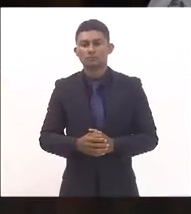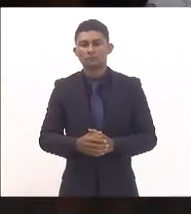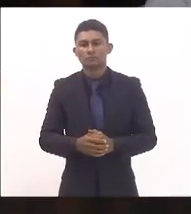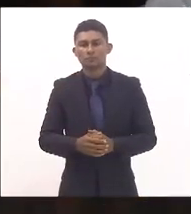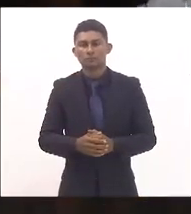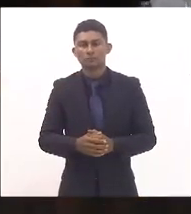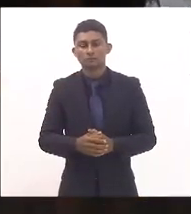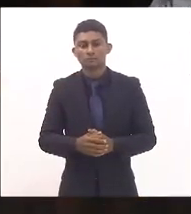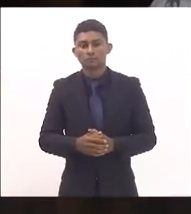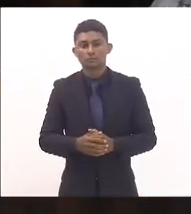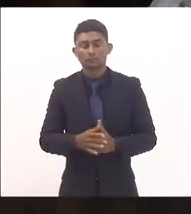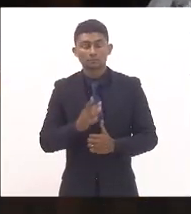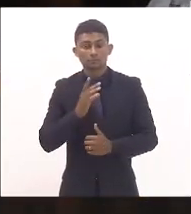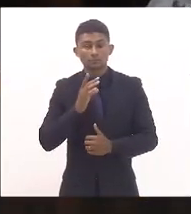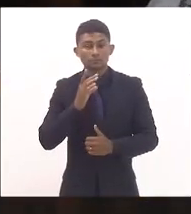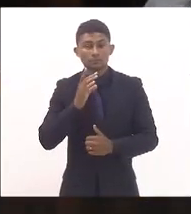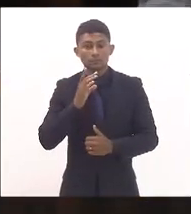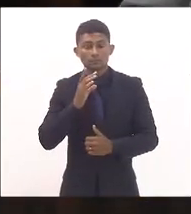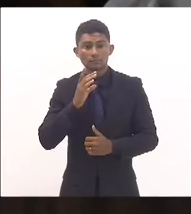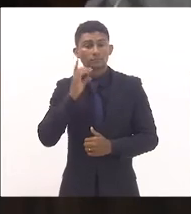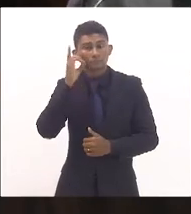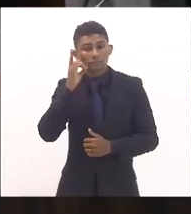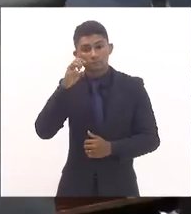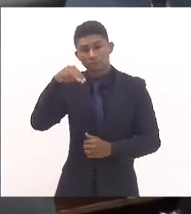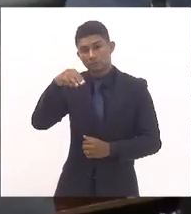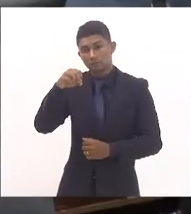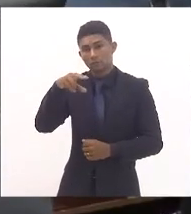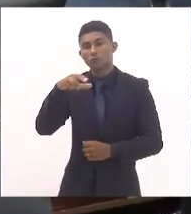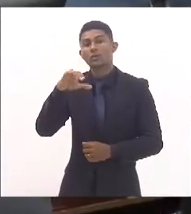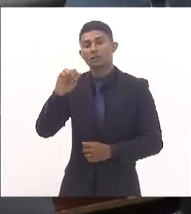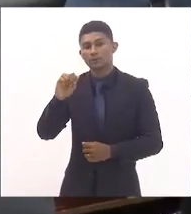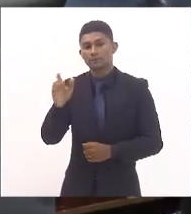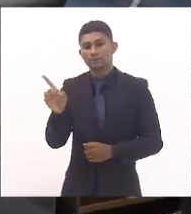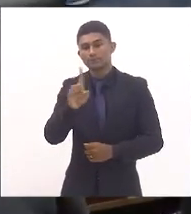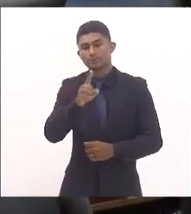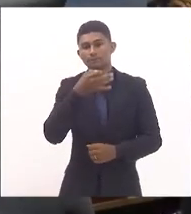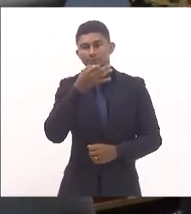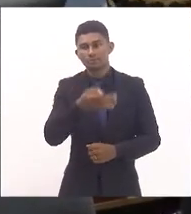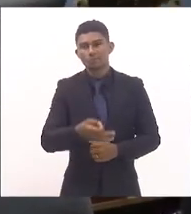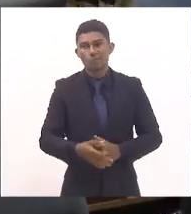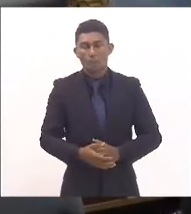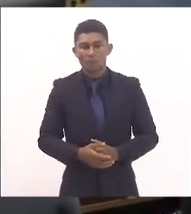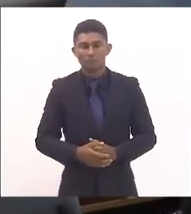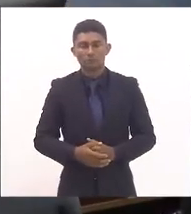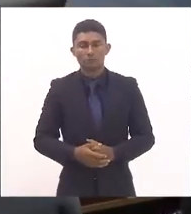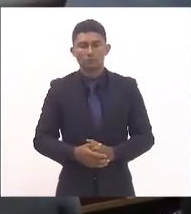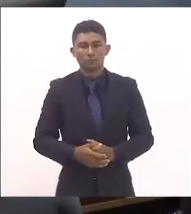Trabalho, deputada Mônica Francisco.